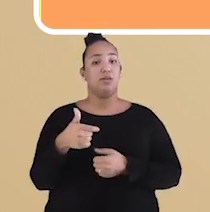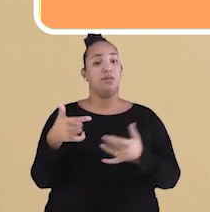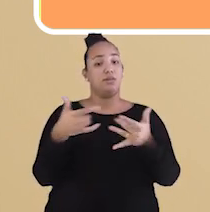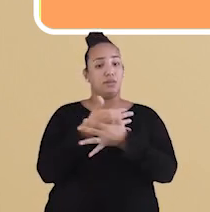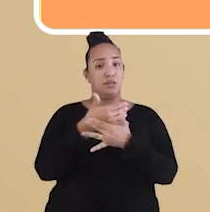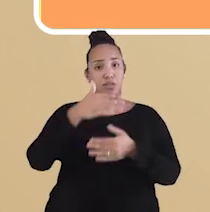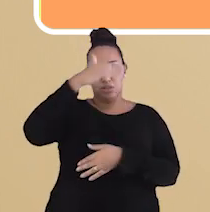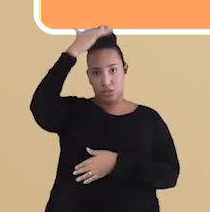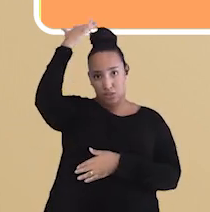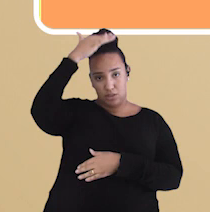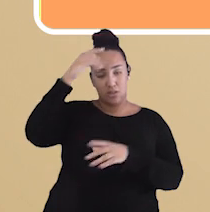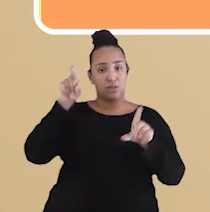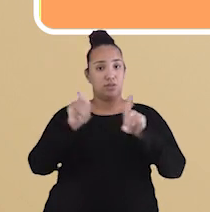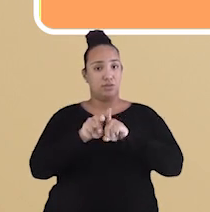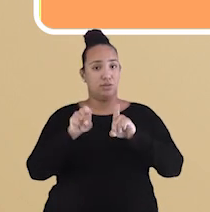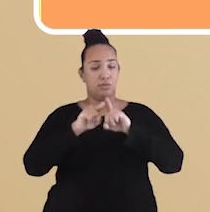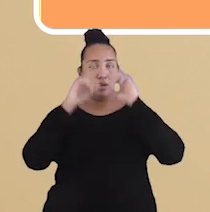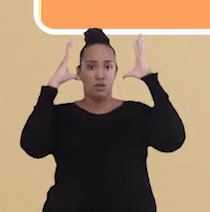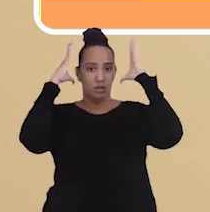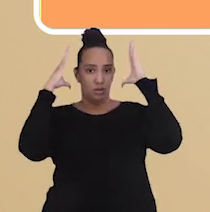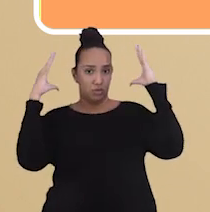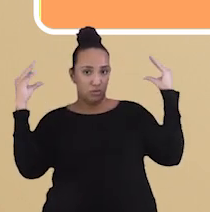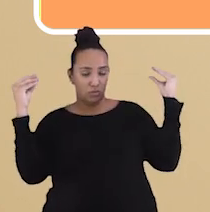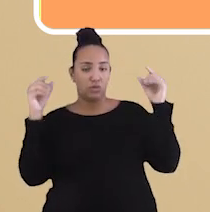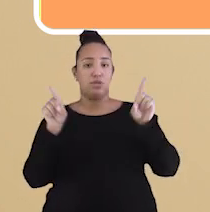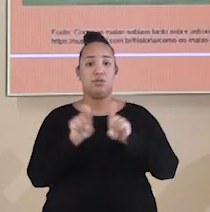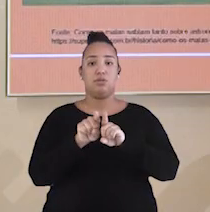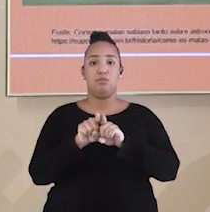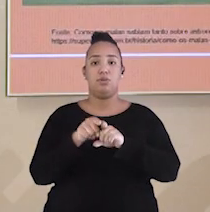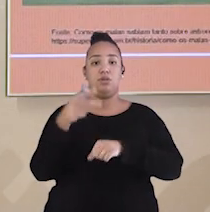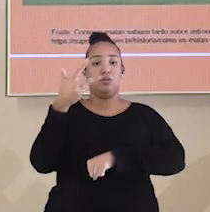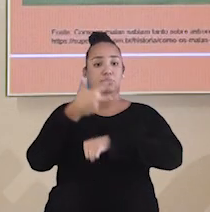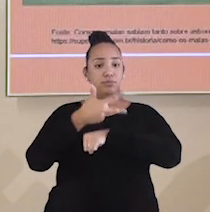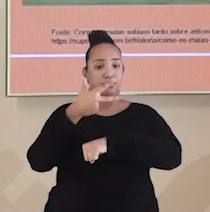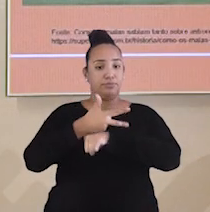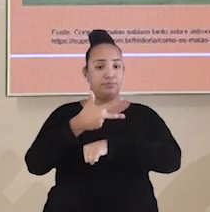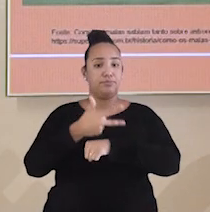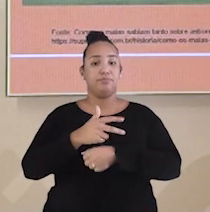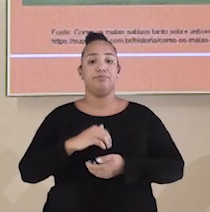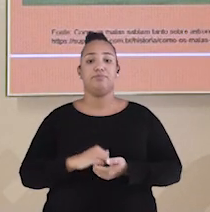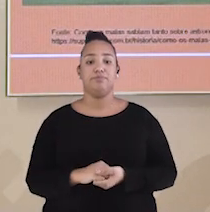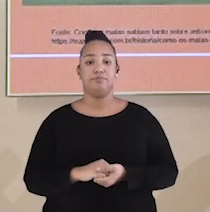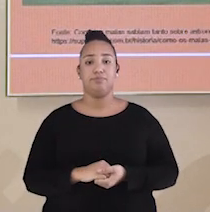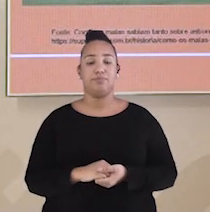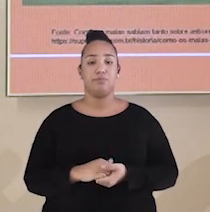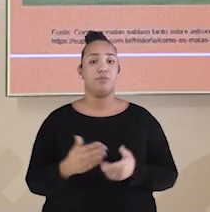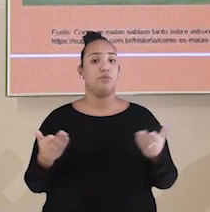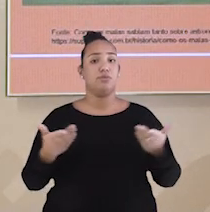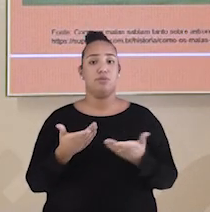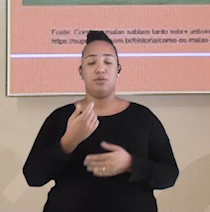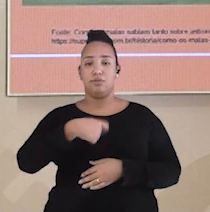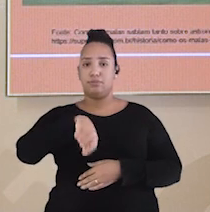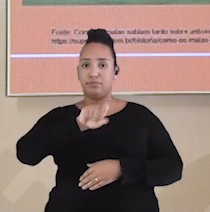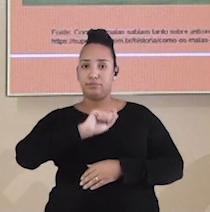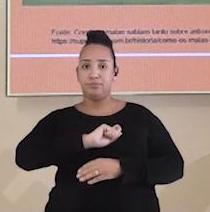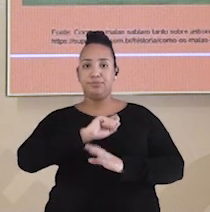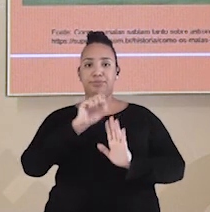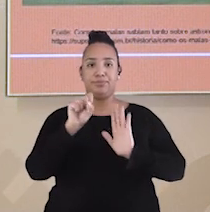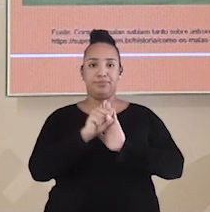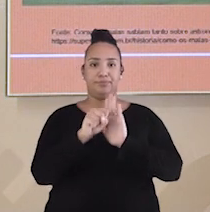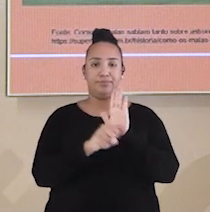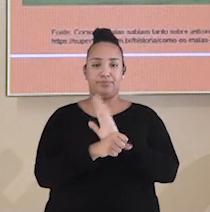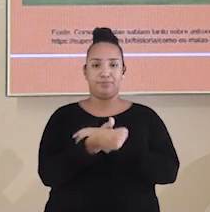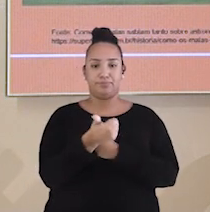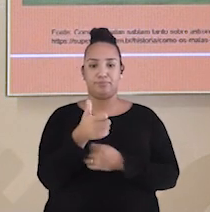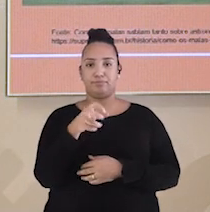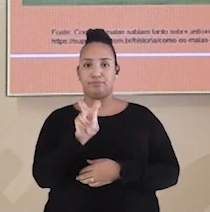e também em Honduras, Guatemala e Belize. Durante a chegada dos espanhóis no final do século XV, a